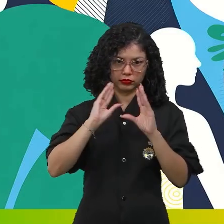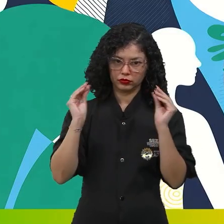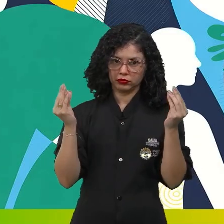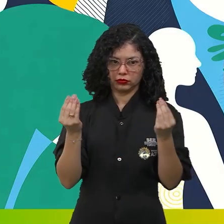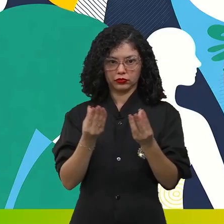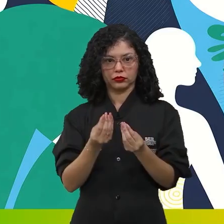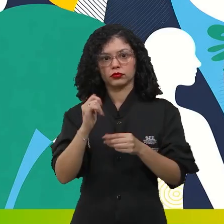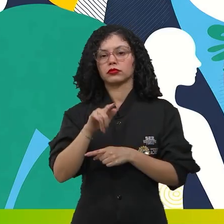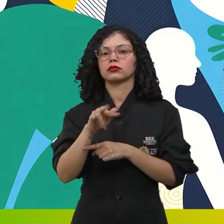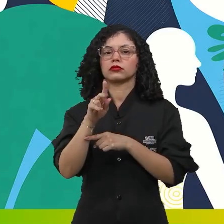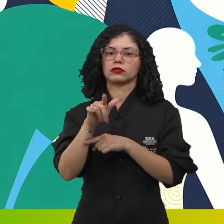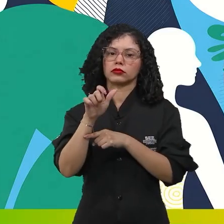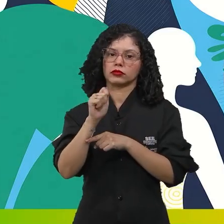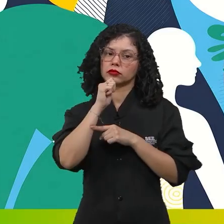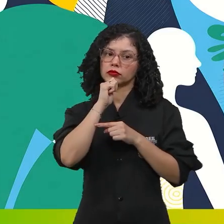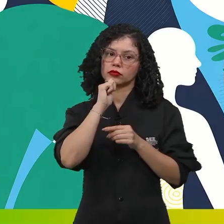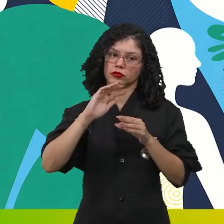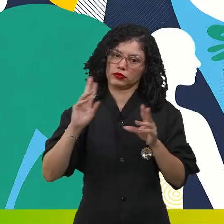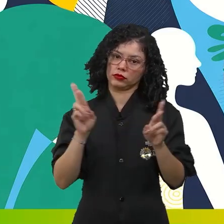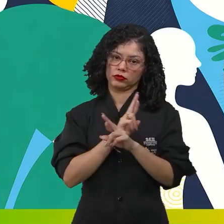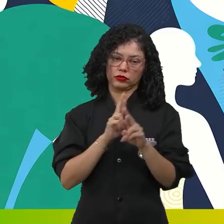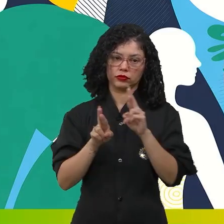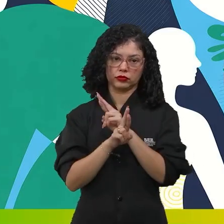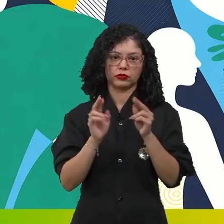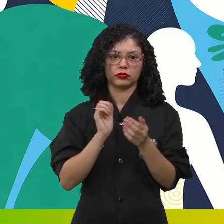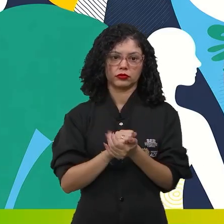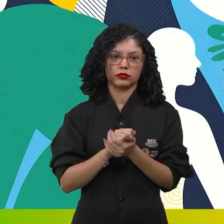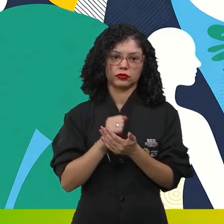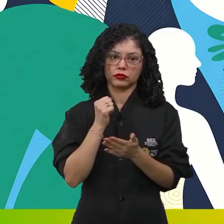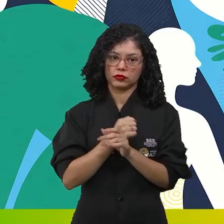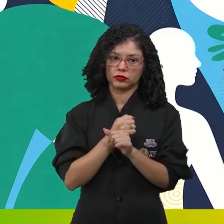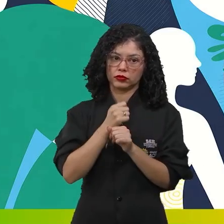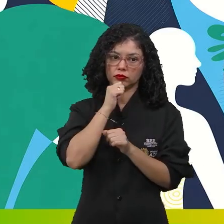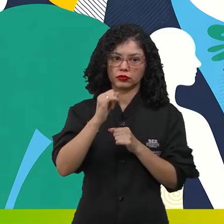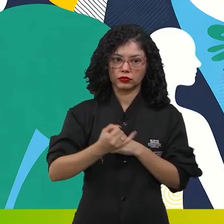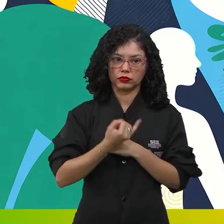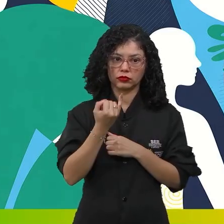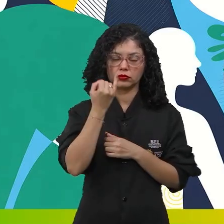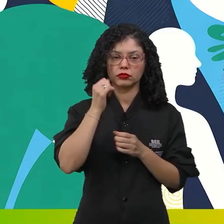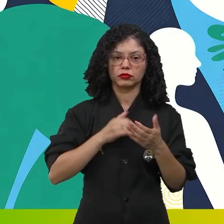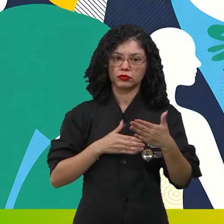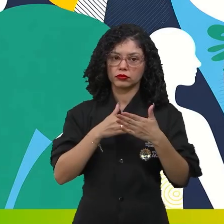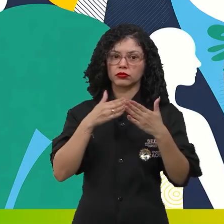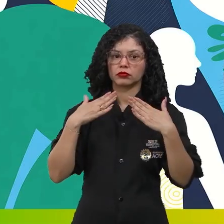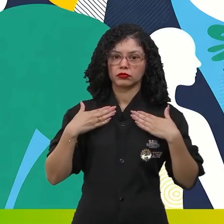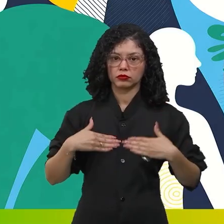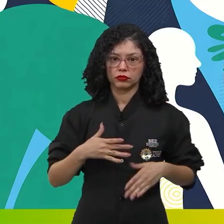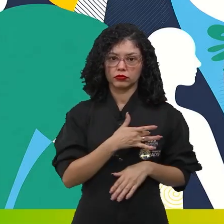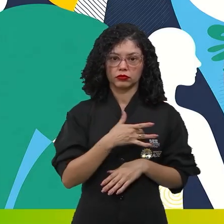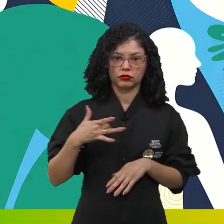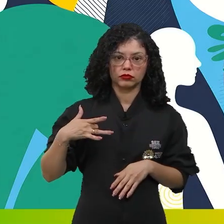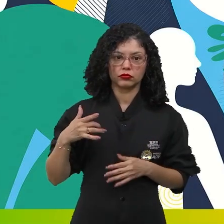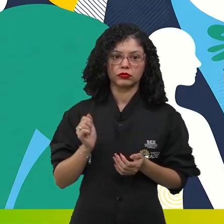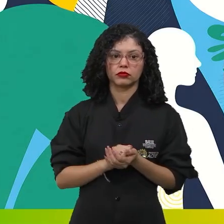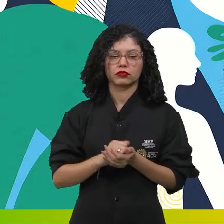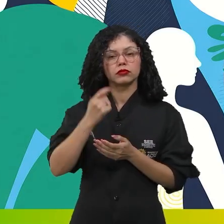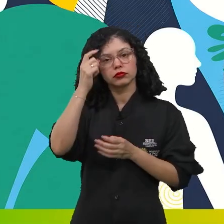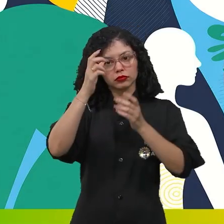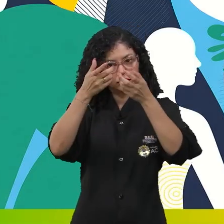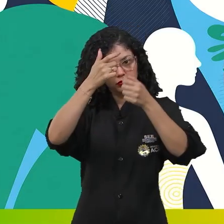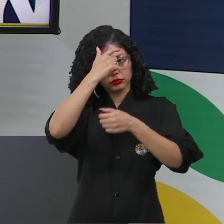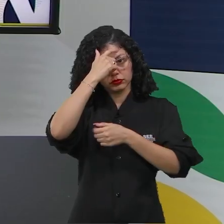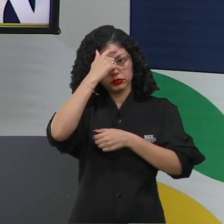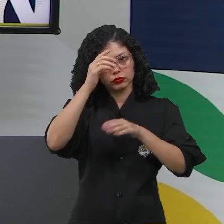substâncias anabolizantes se interrelacionam com a construção identitária, impactando a saúde física e mental